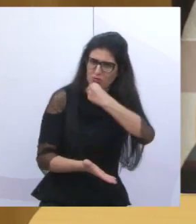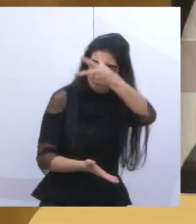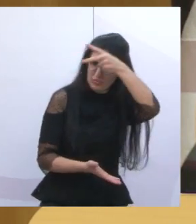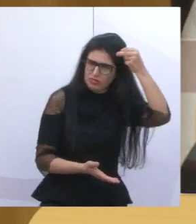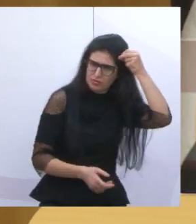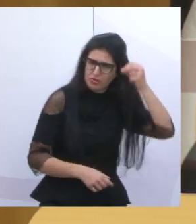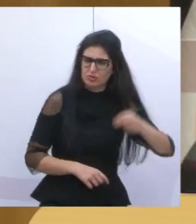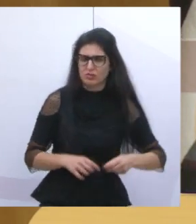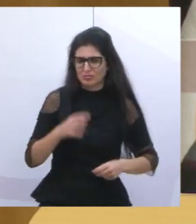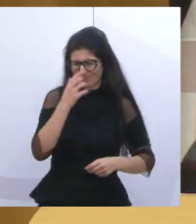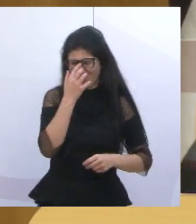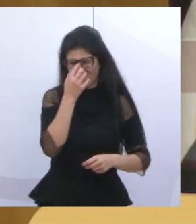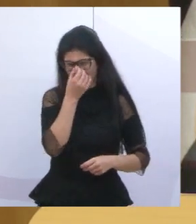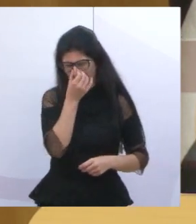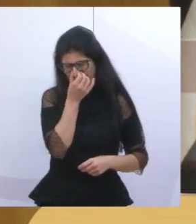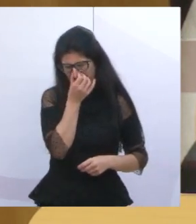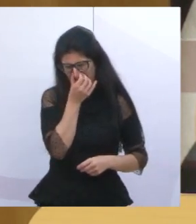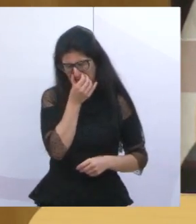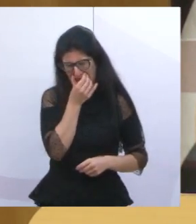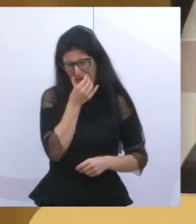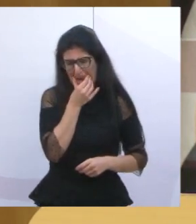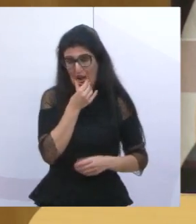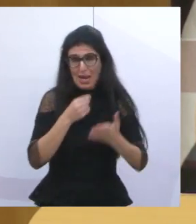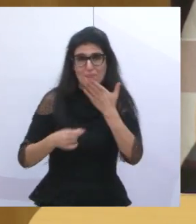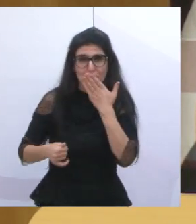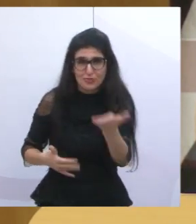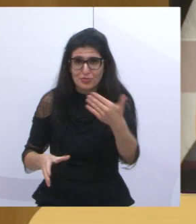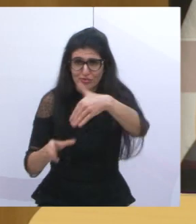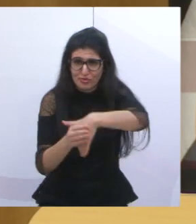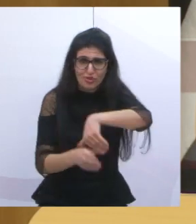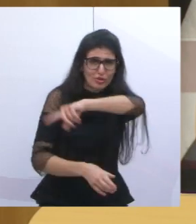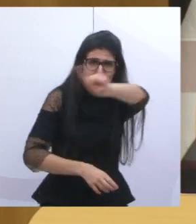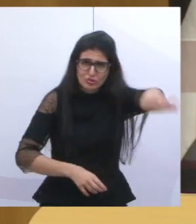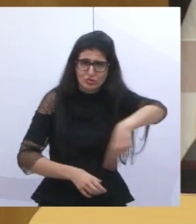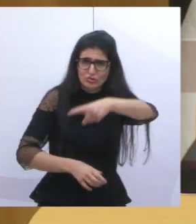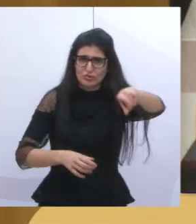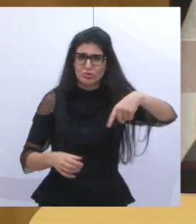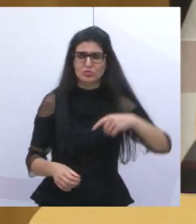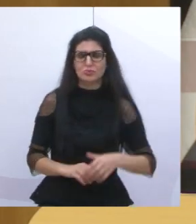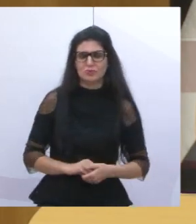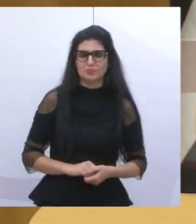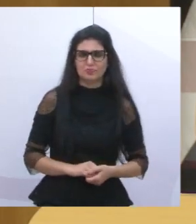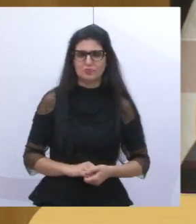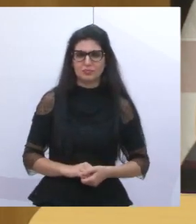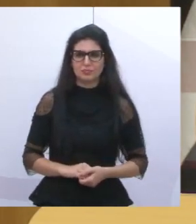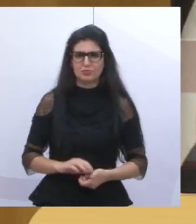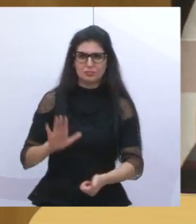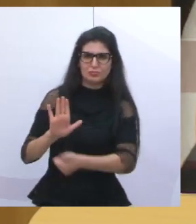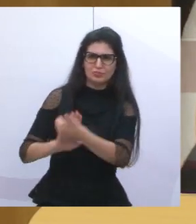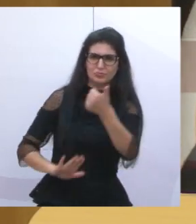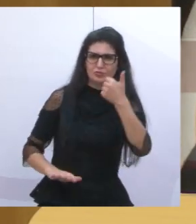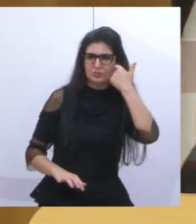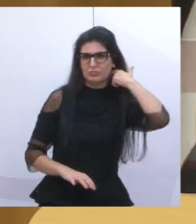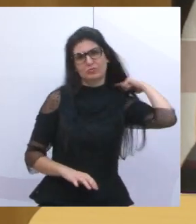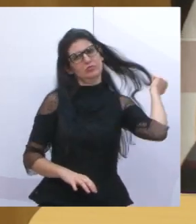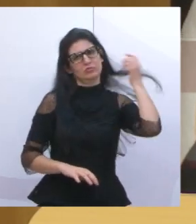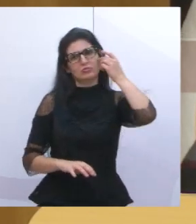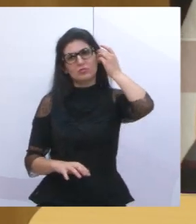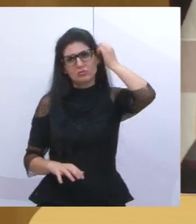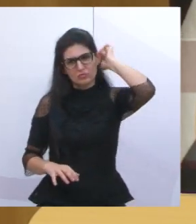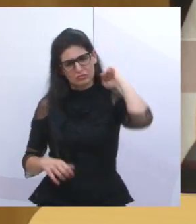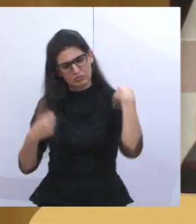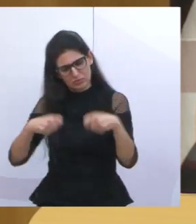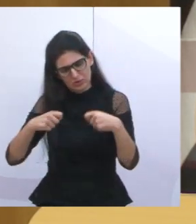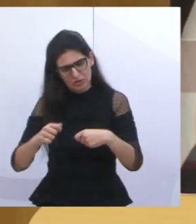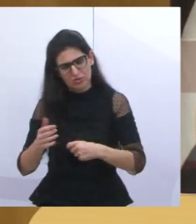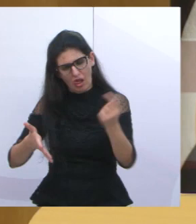eu quero pedir o voto de vocês, né, para que, primeiro, a gente estabeleça critérios na